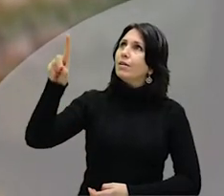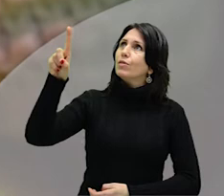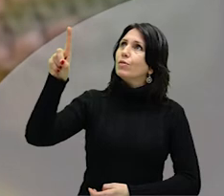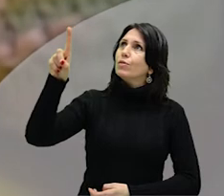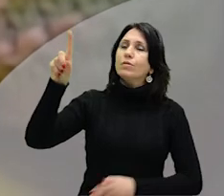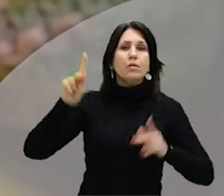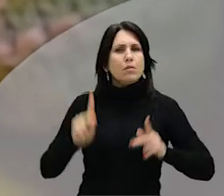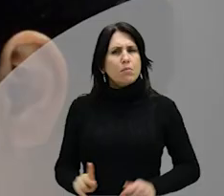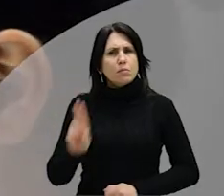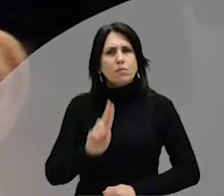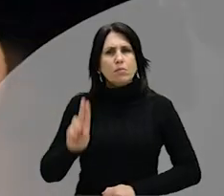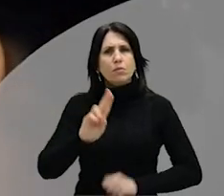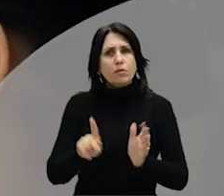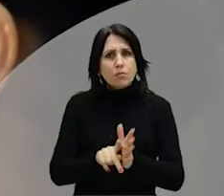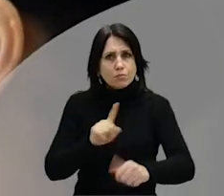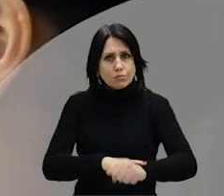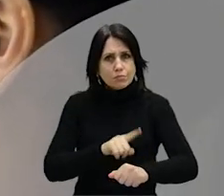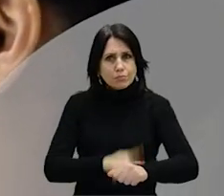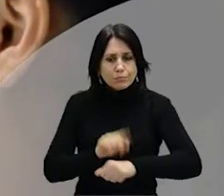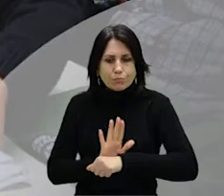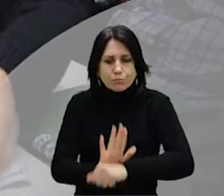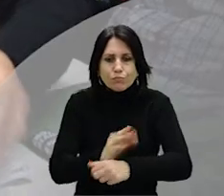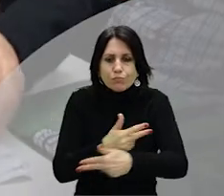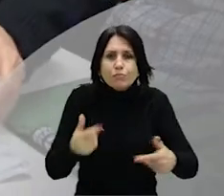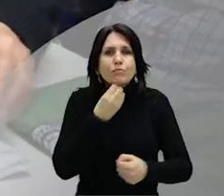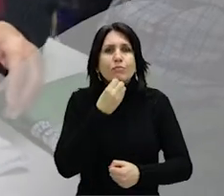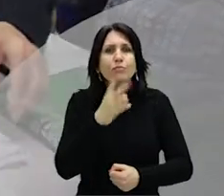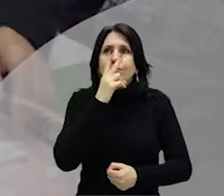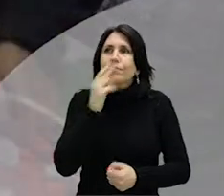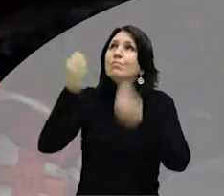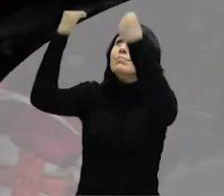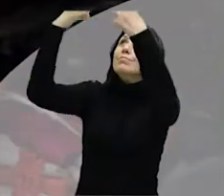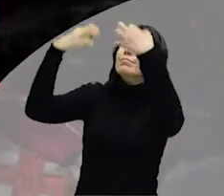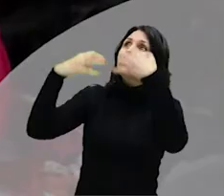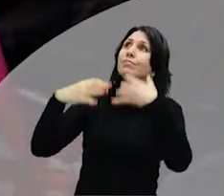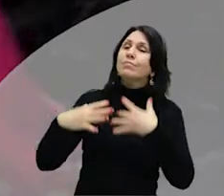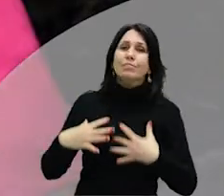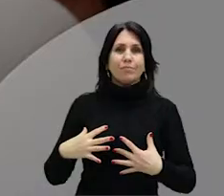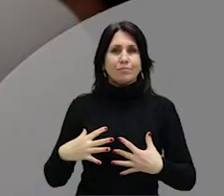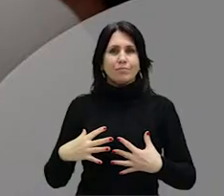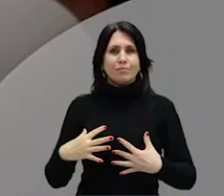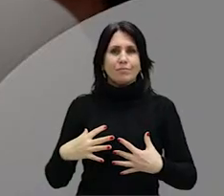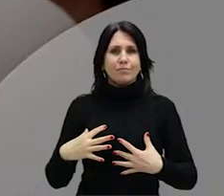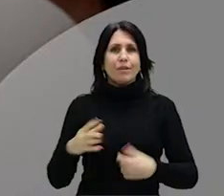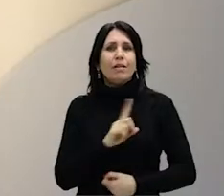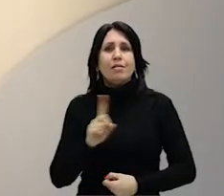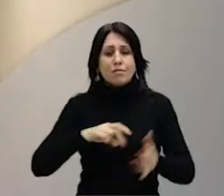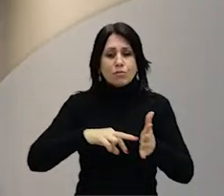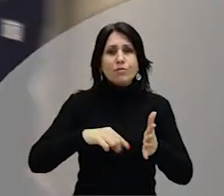se doa doando suas horas por uma causa nobre é imensamente recompensado. Uma recompensa